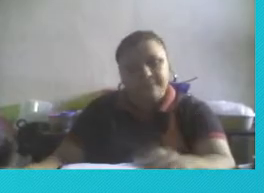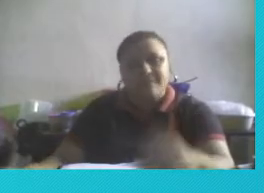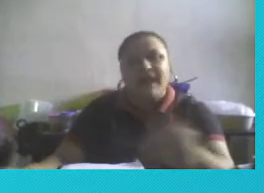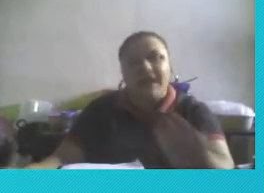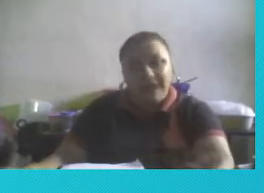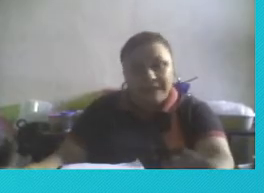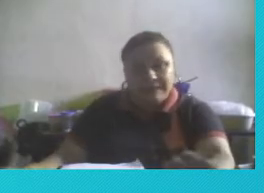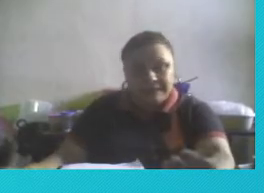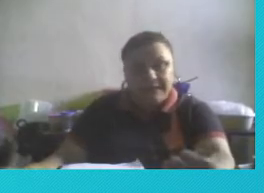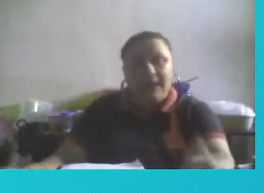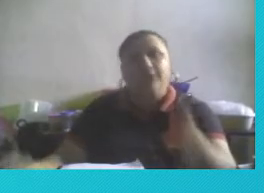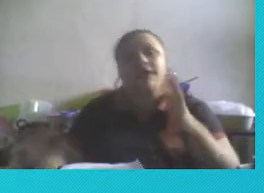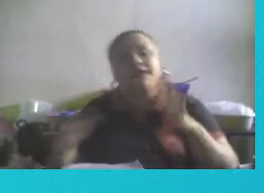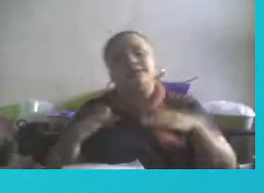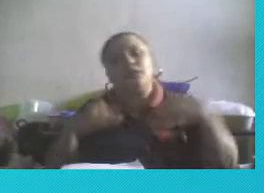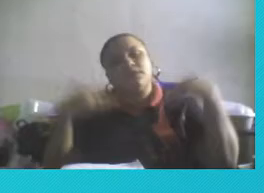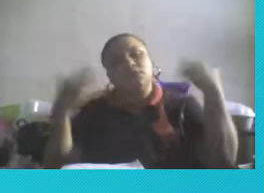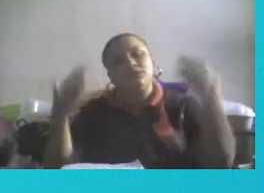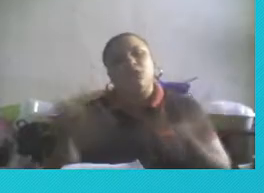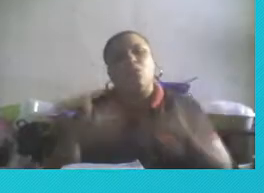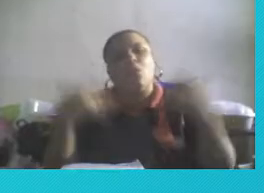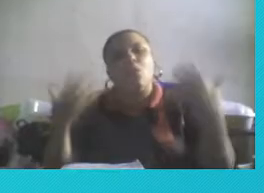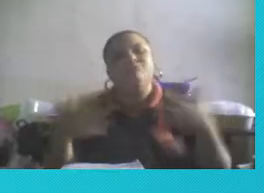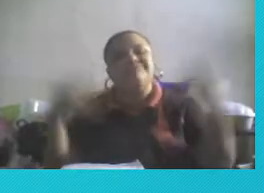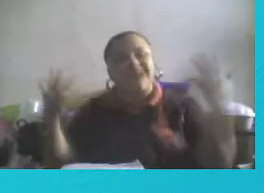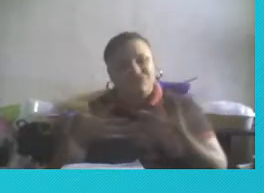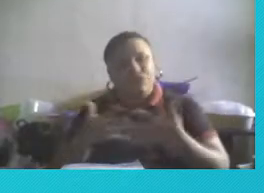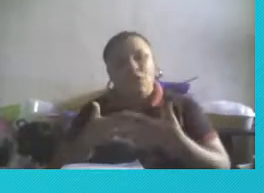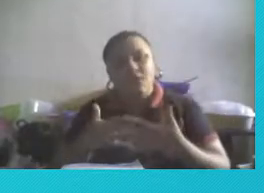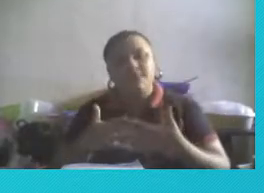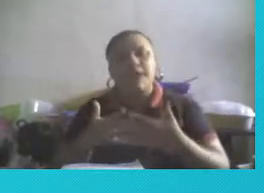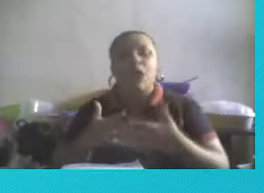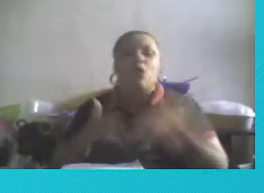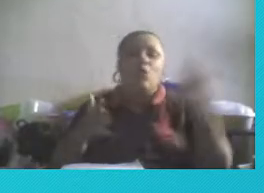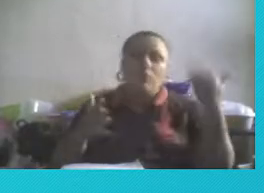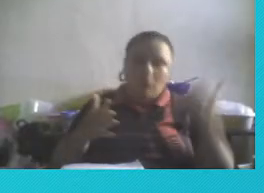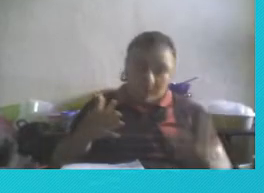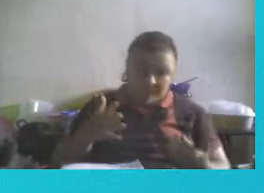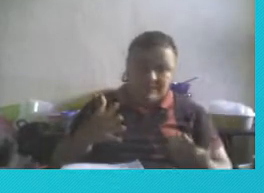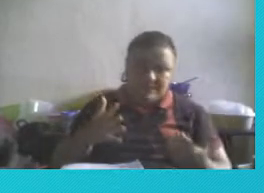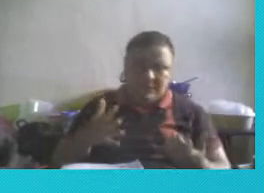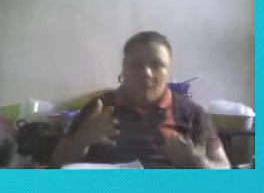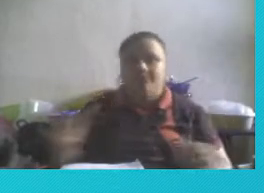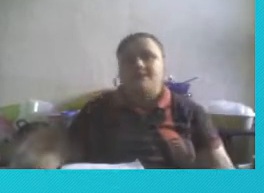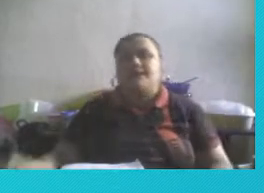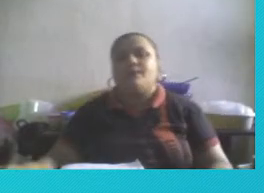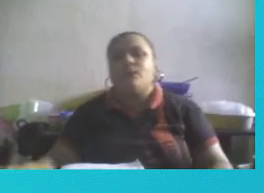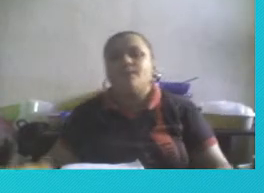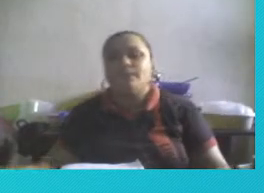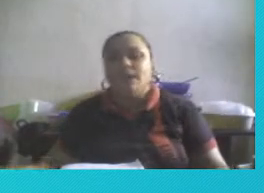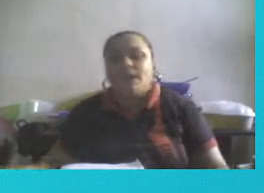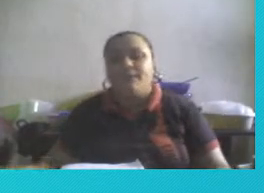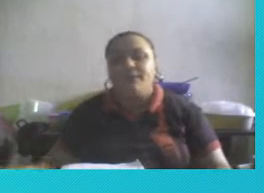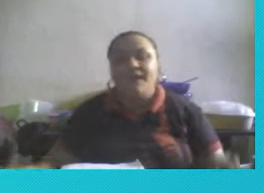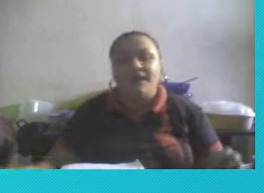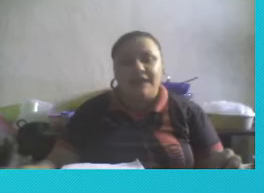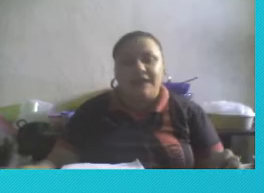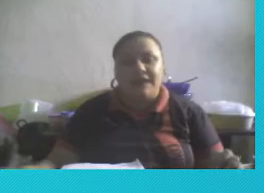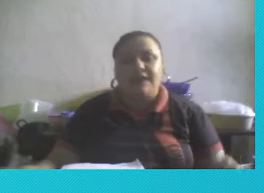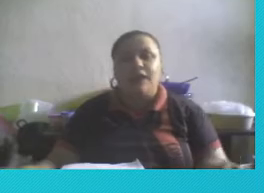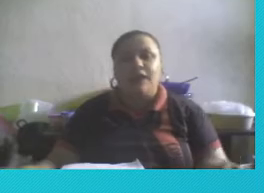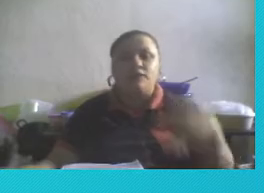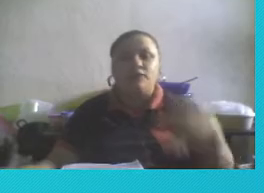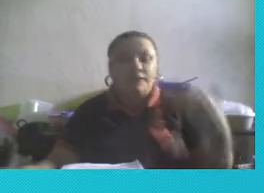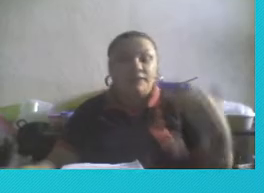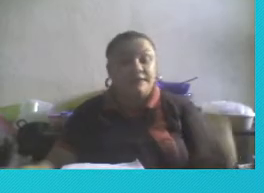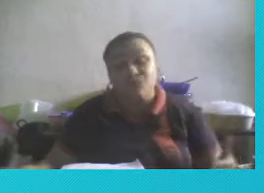SARS para eles é que eles não são tão contagiosos como o Covid-19, tá bom? Primeiro alerta,